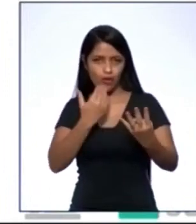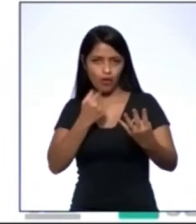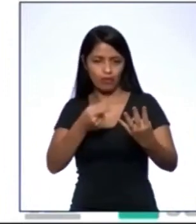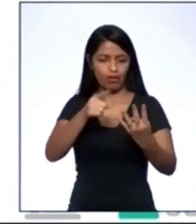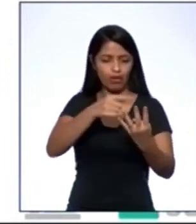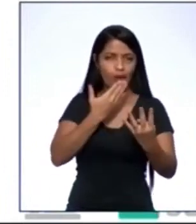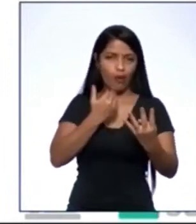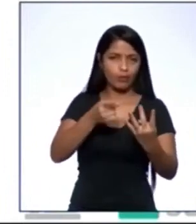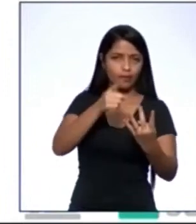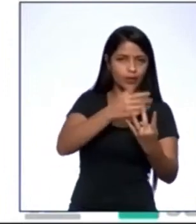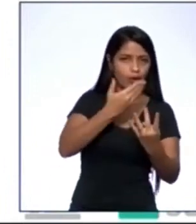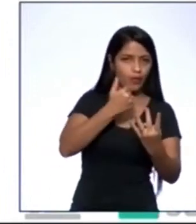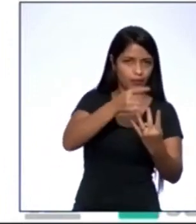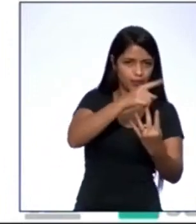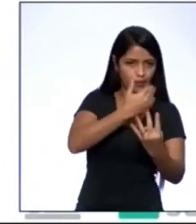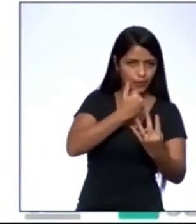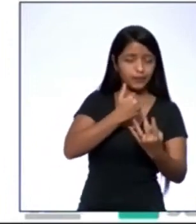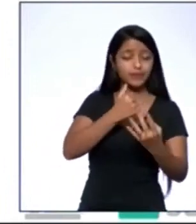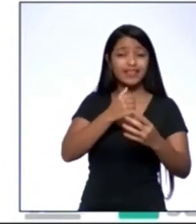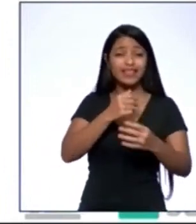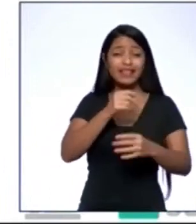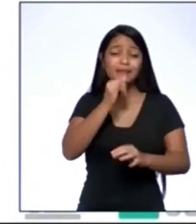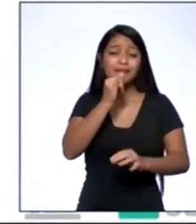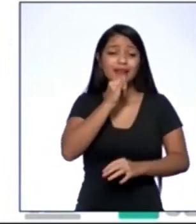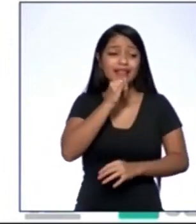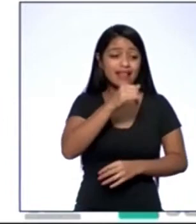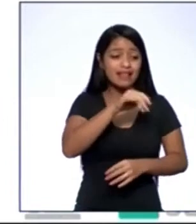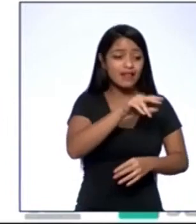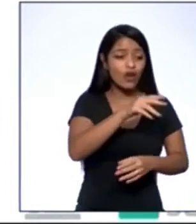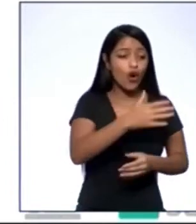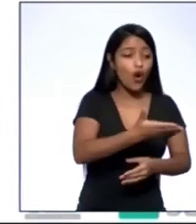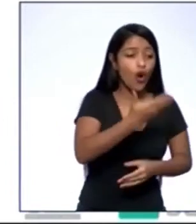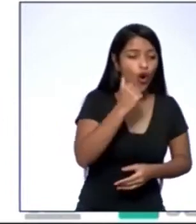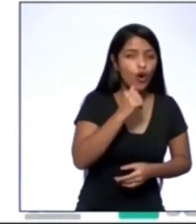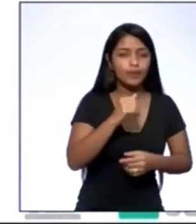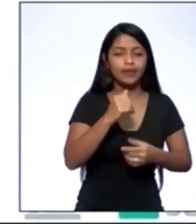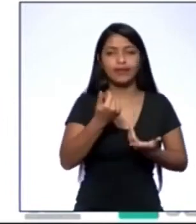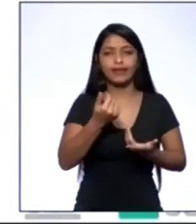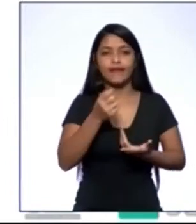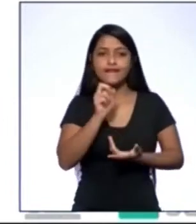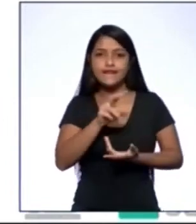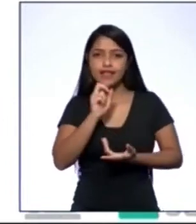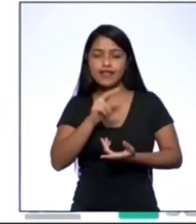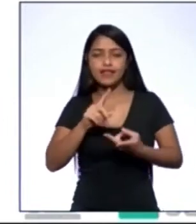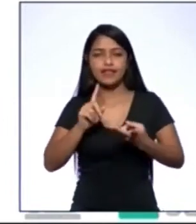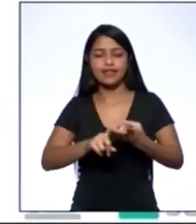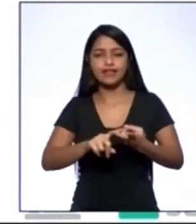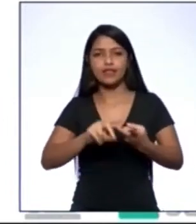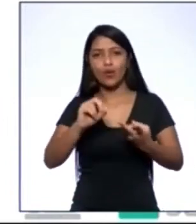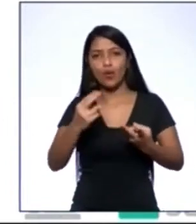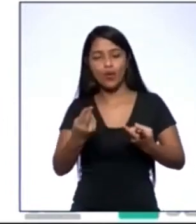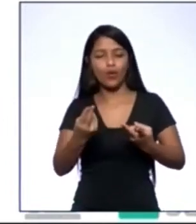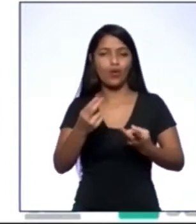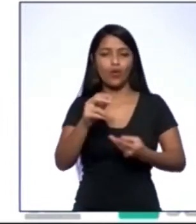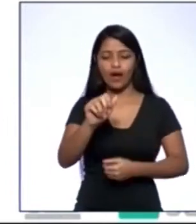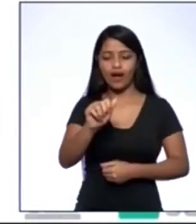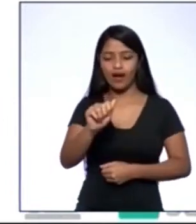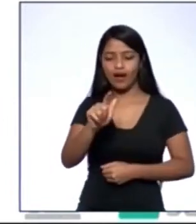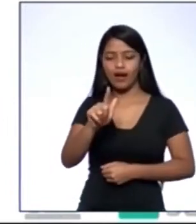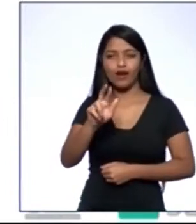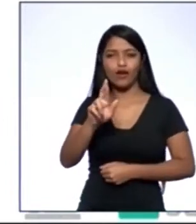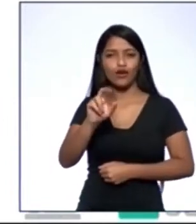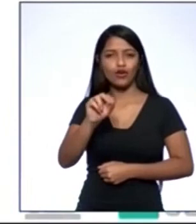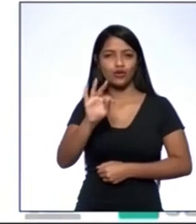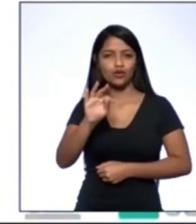quê? Depende. Vou citar os principais, ó. Agrotóxicos, inseticidas e